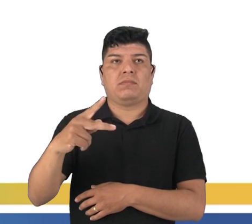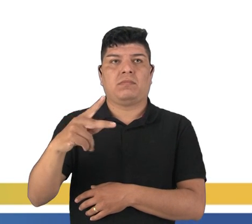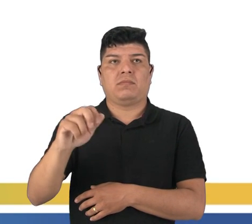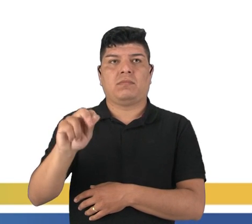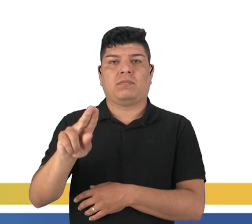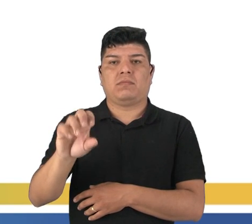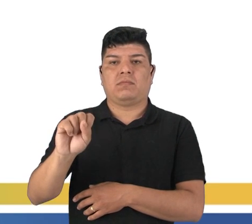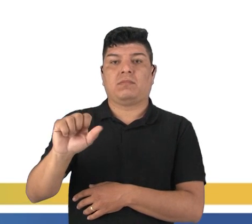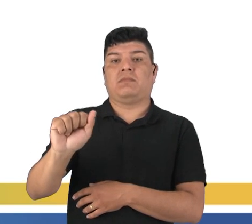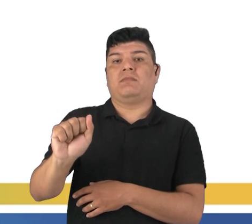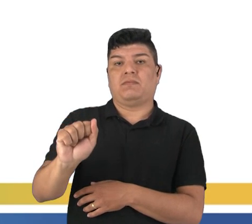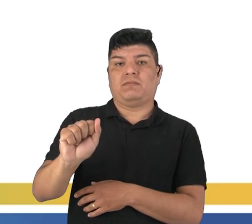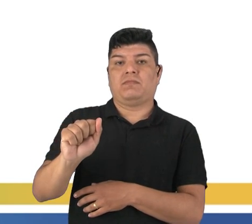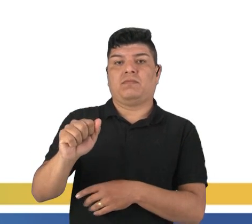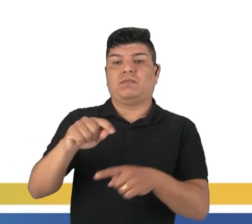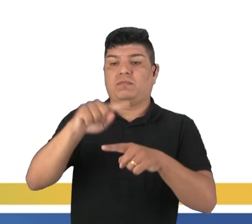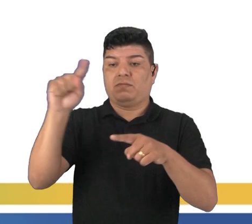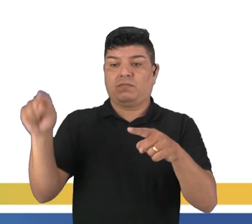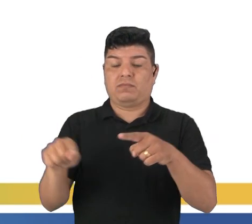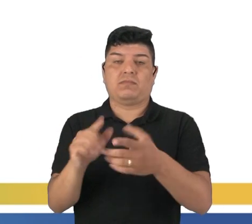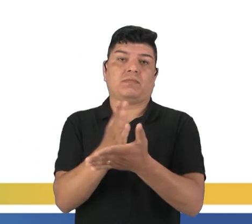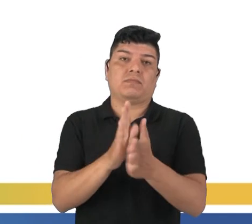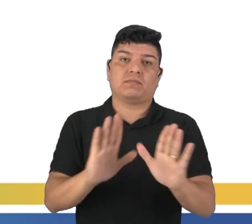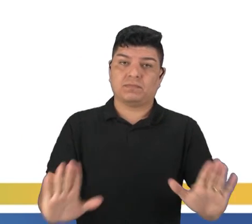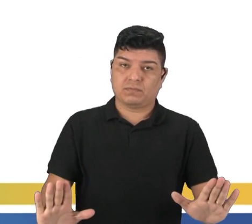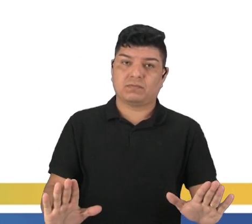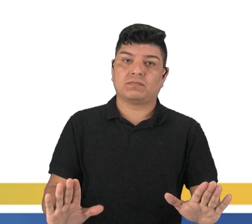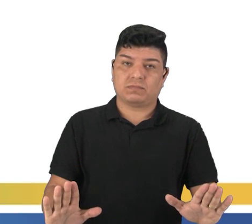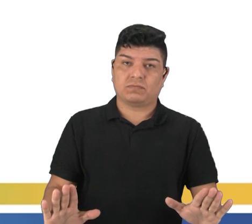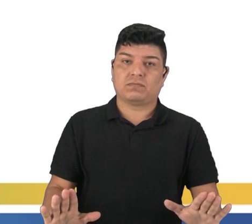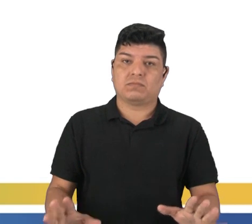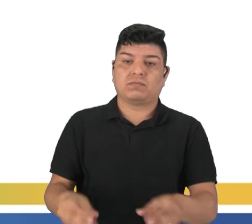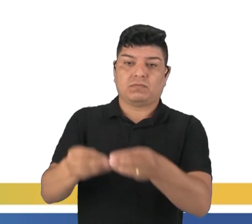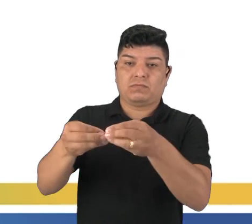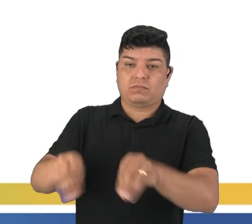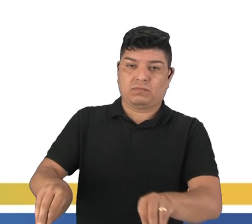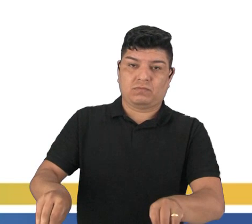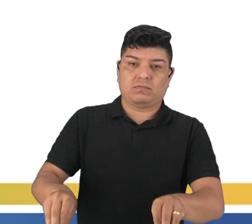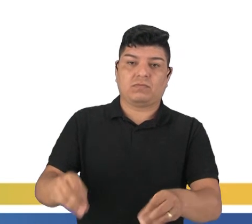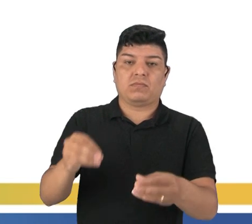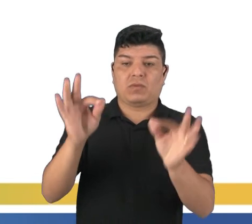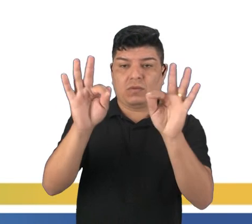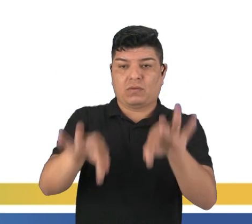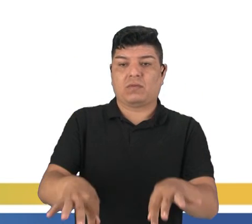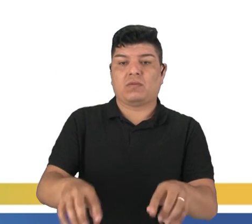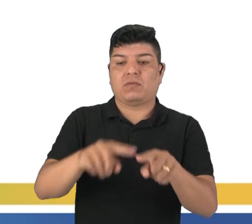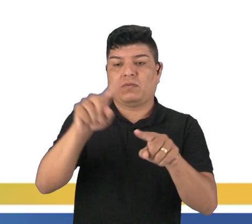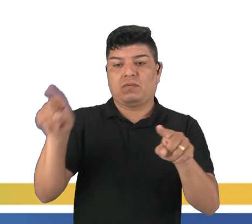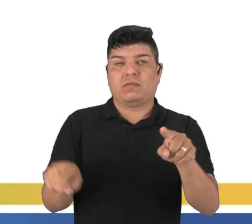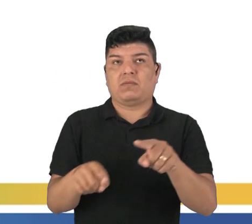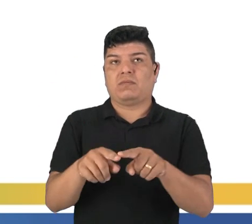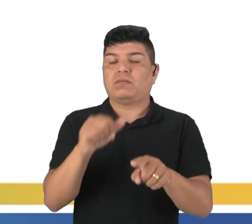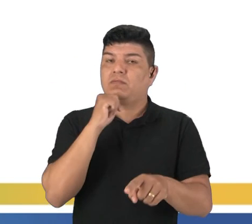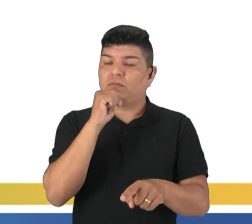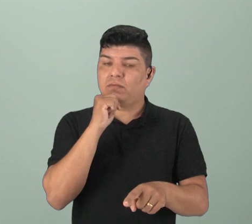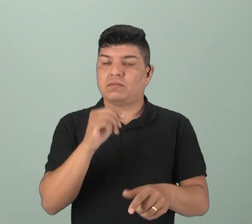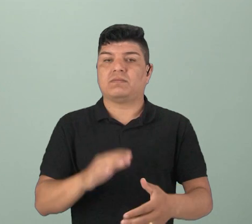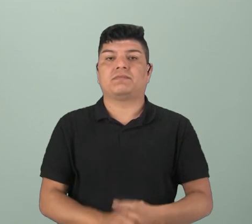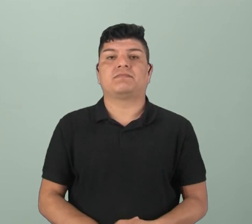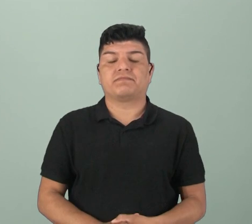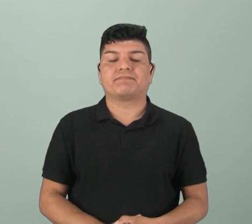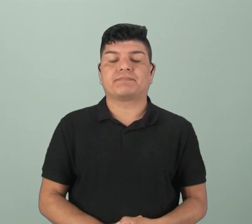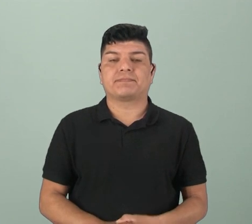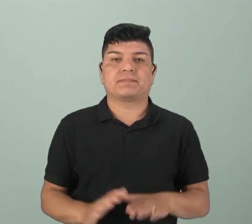vida reprodutiva da mulher e, consequentemente, o fim dos ciclos menstruais. Agora que nós já abordamos o